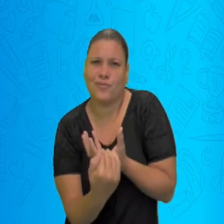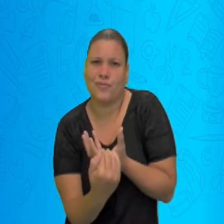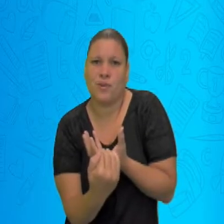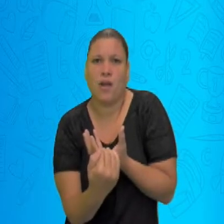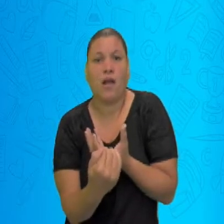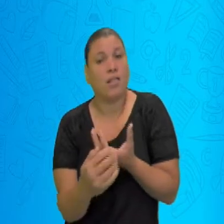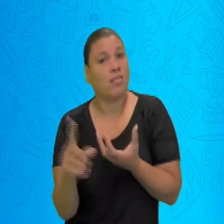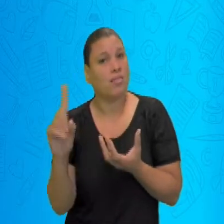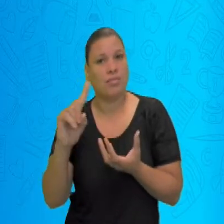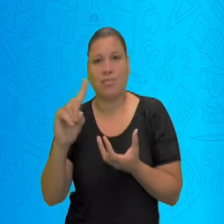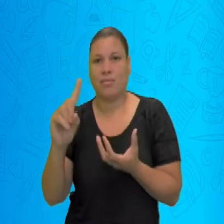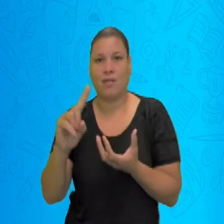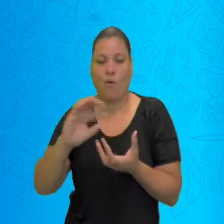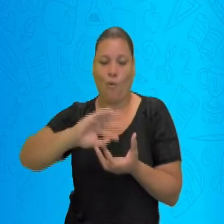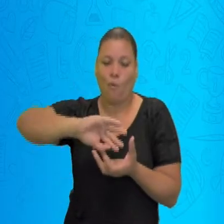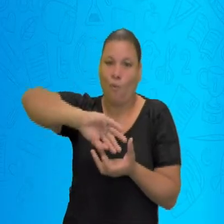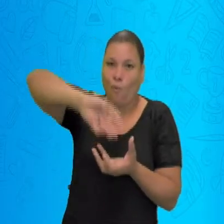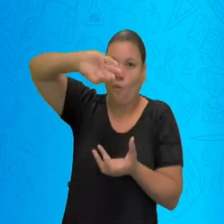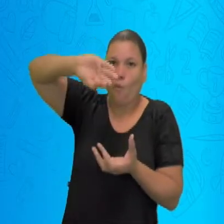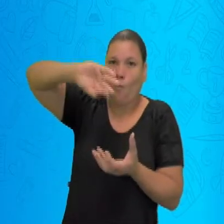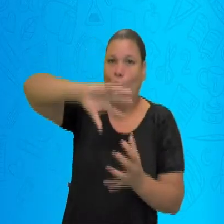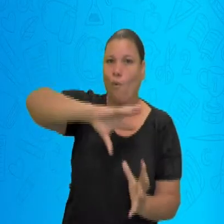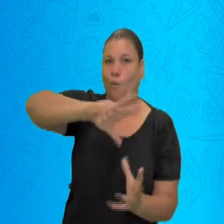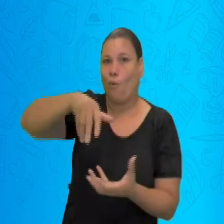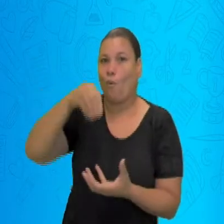continente. Mas os